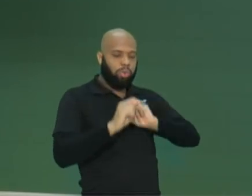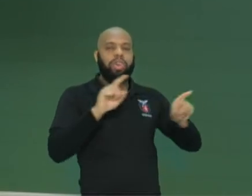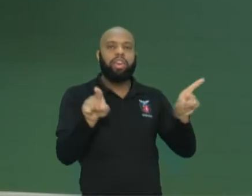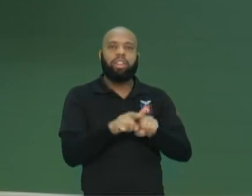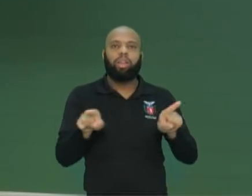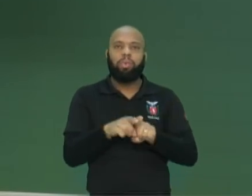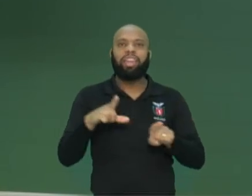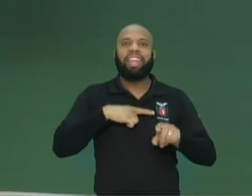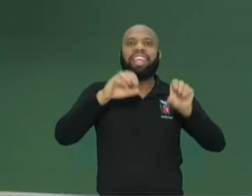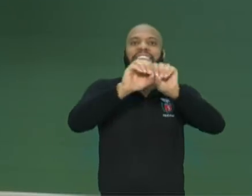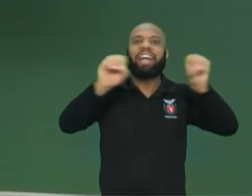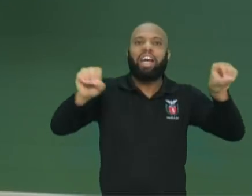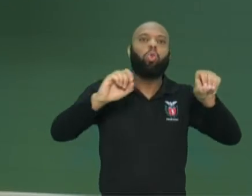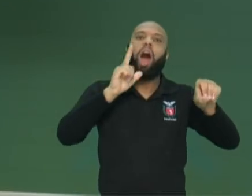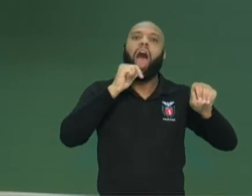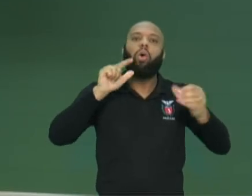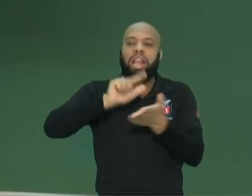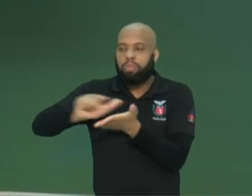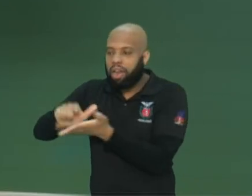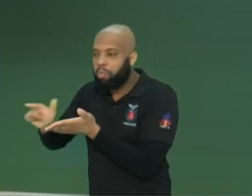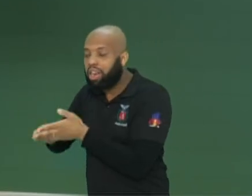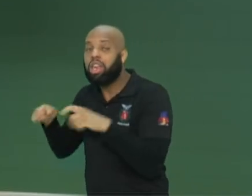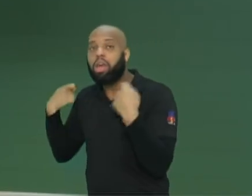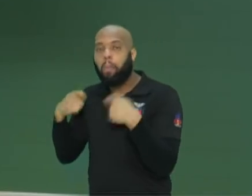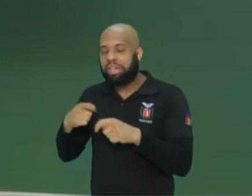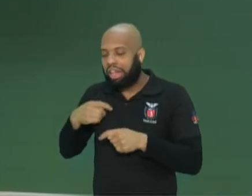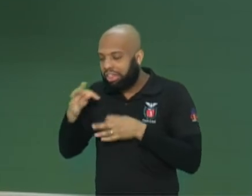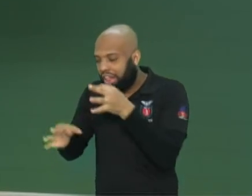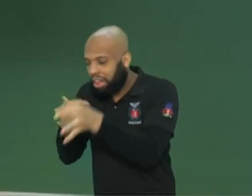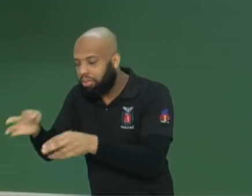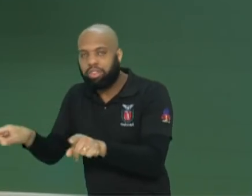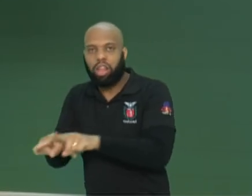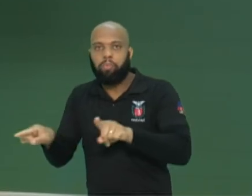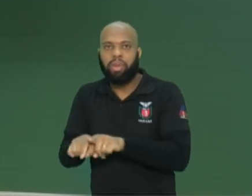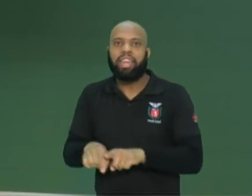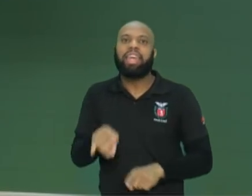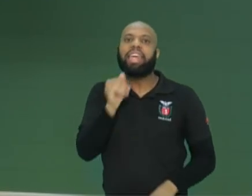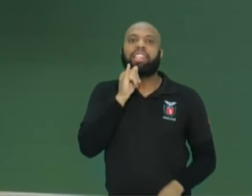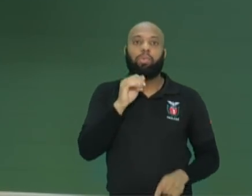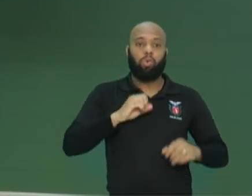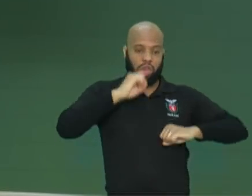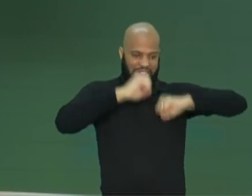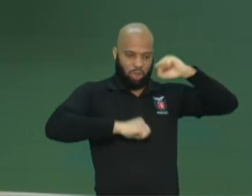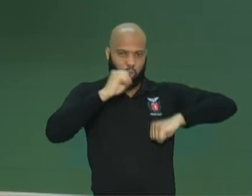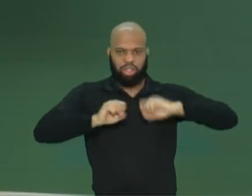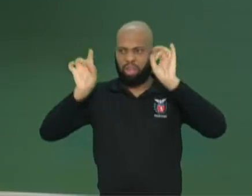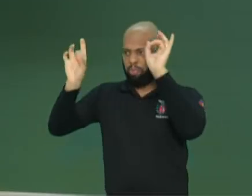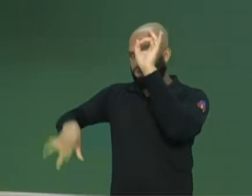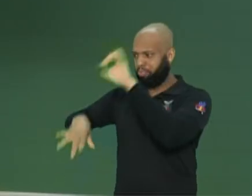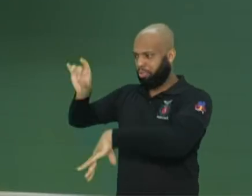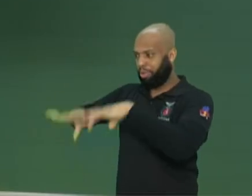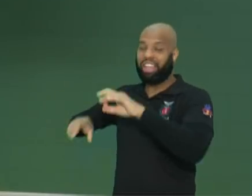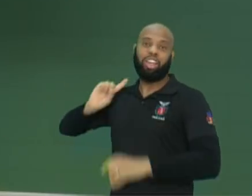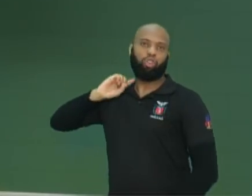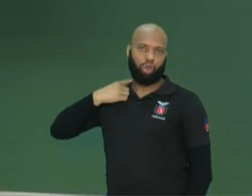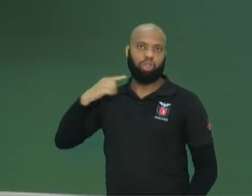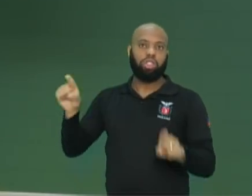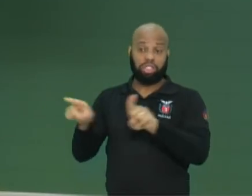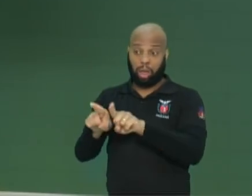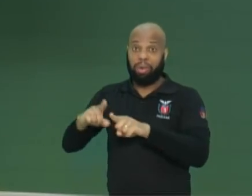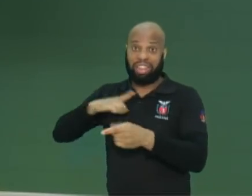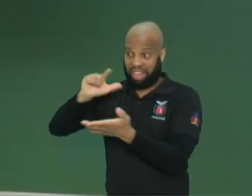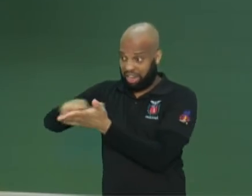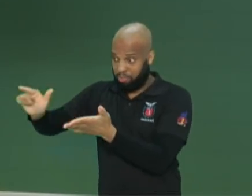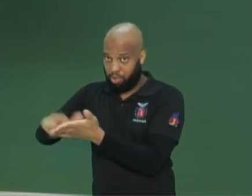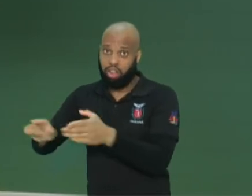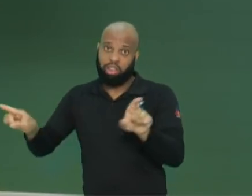esgoto, né, que precisa ser tratado, de resíduos industriais, por exemplo. E aí isso também se reflete nessas